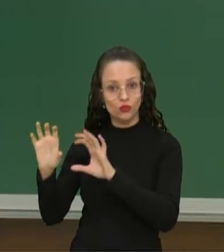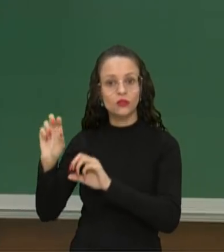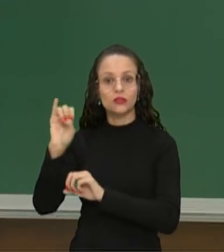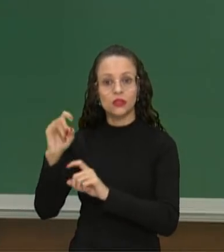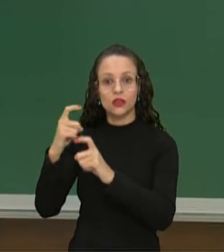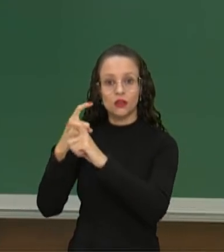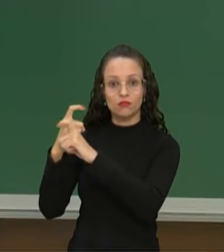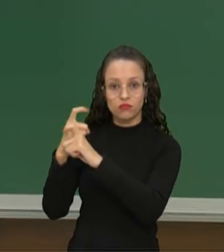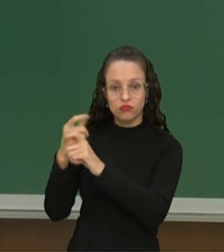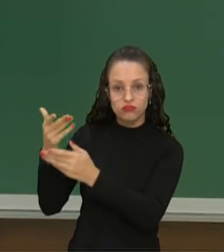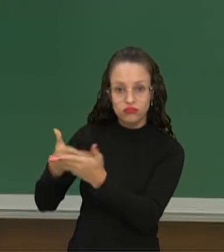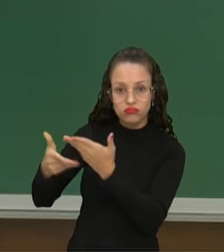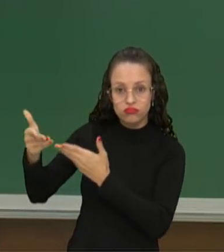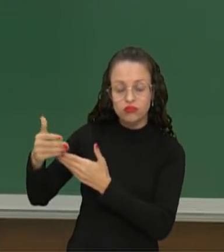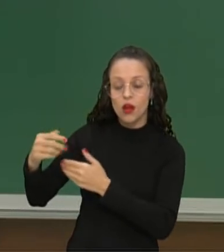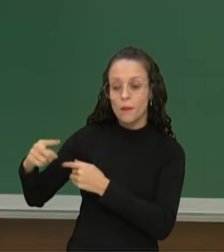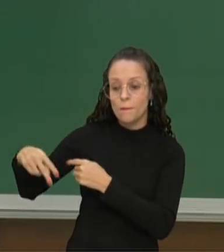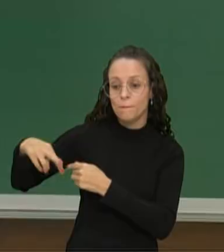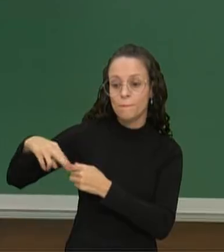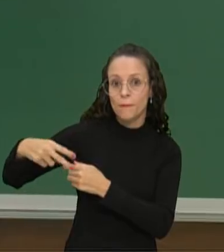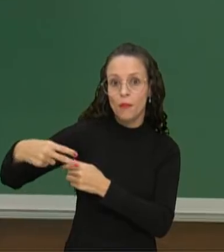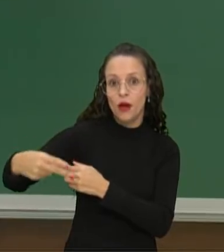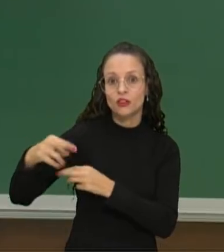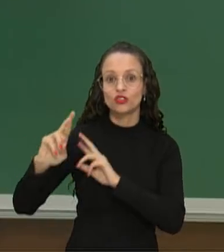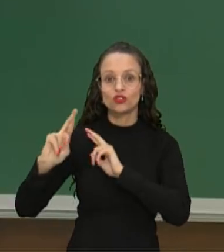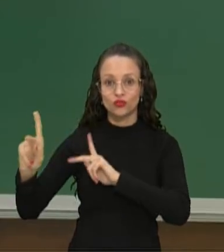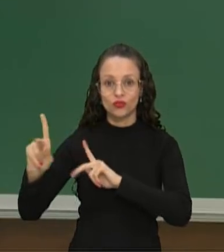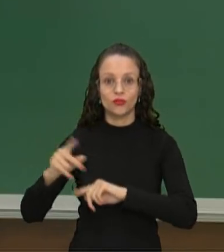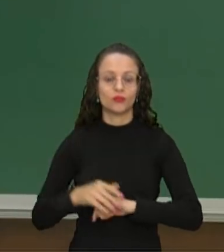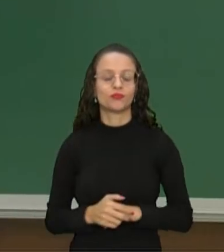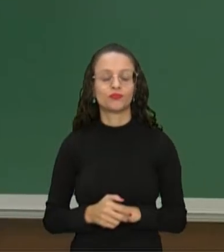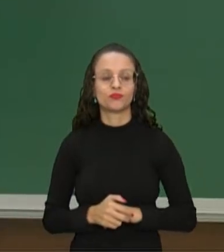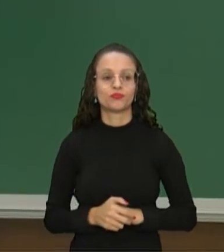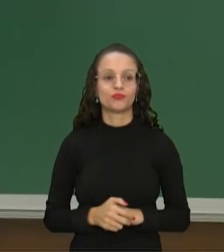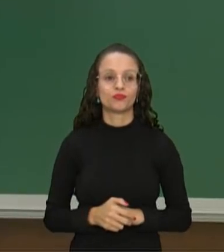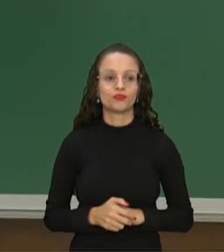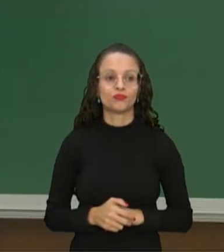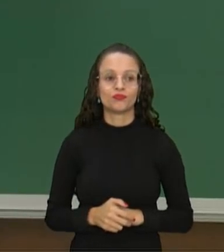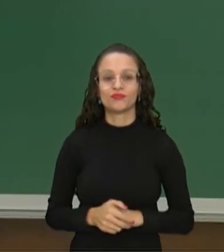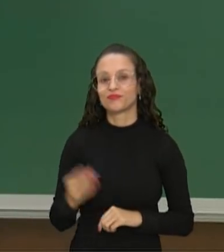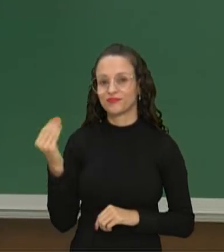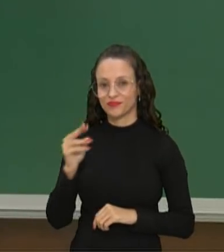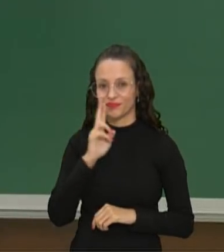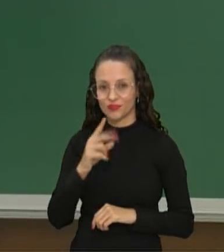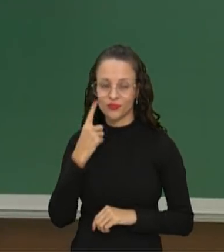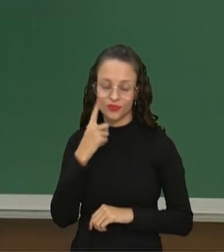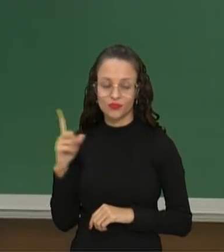ocorrer a troca, vai formar gametas diferentes, tá? Então, ai, coloquei a resposta aqui já,